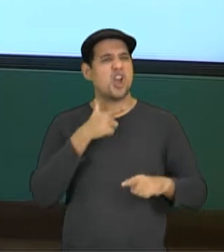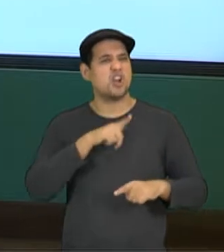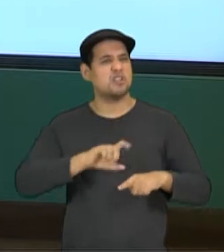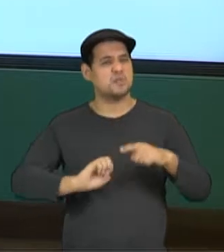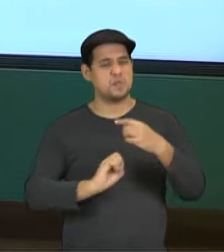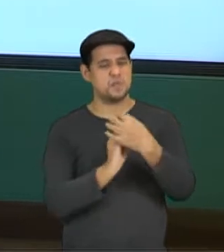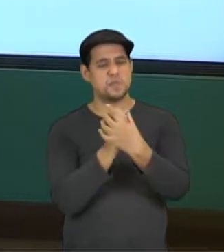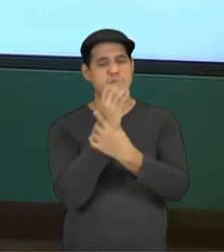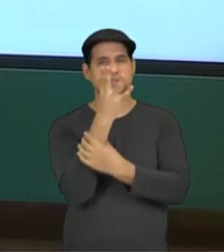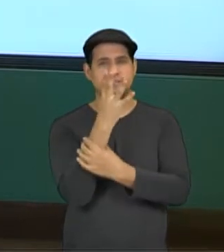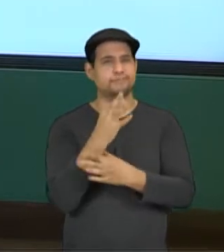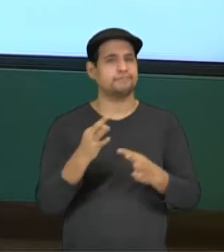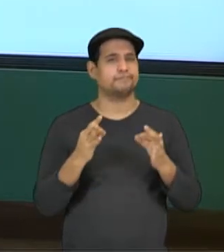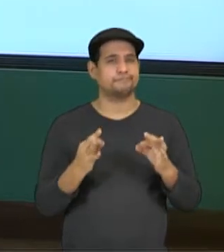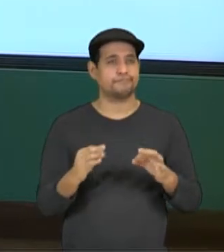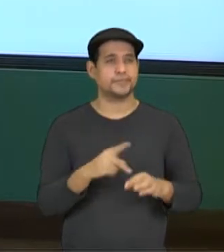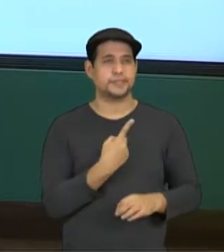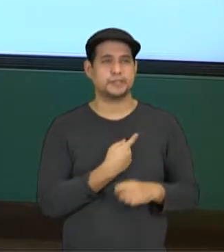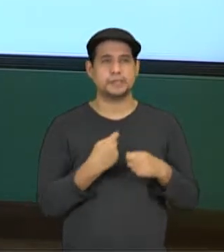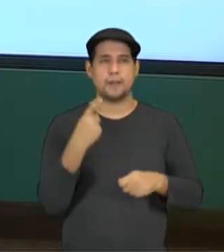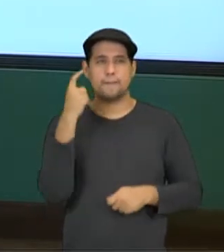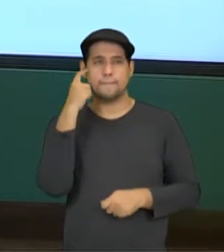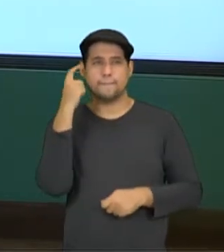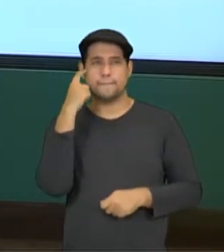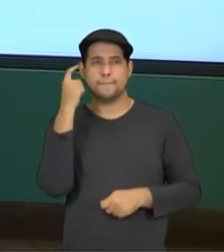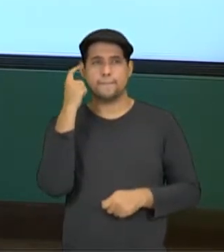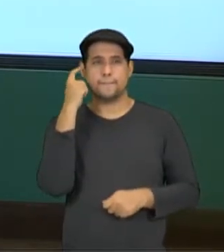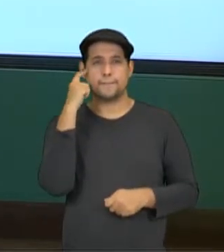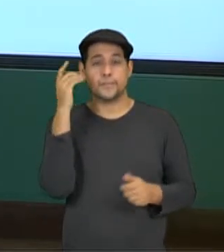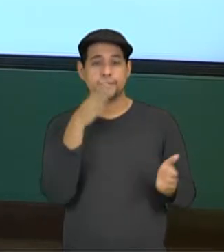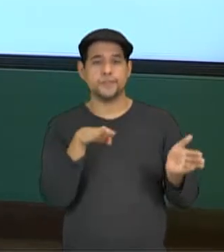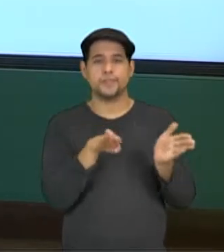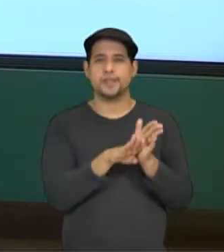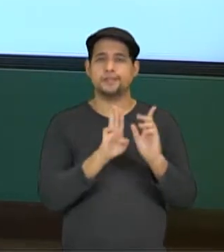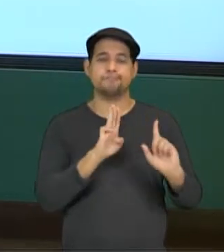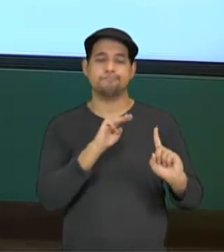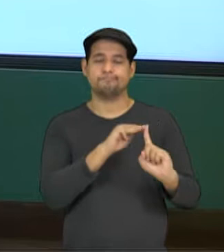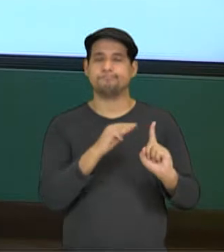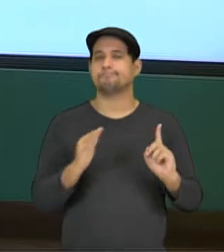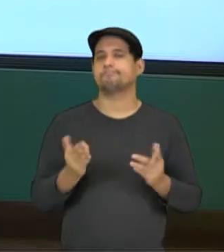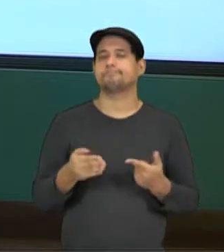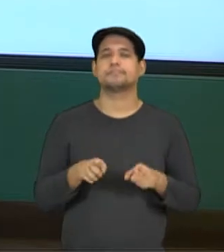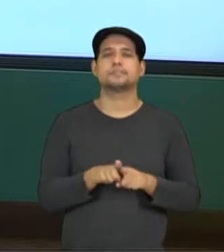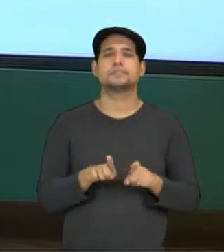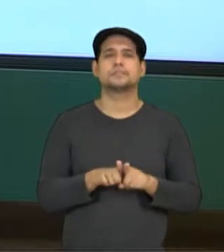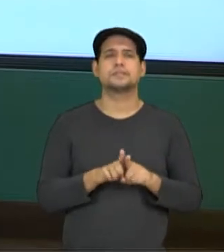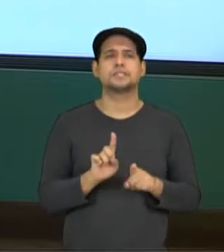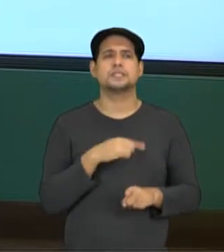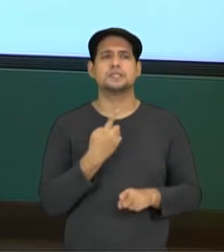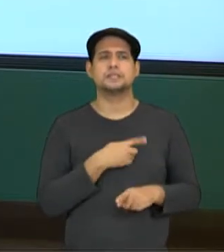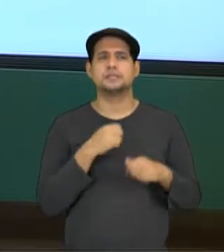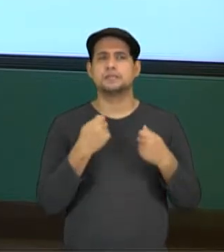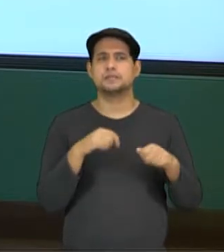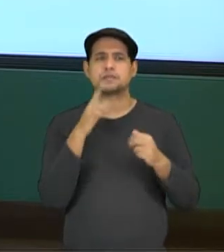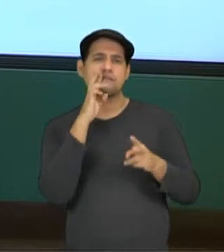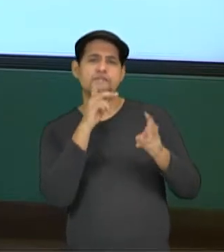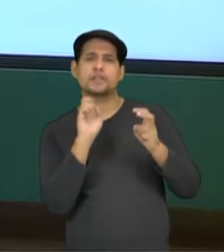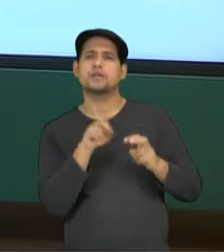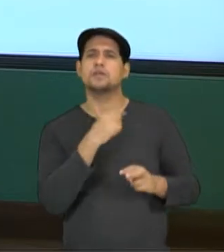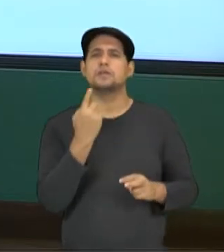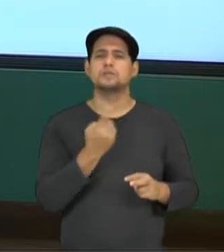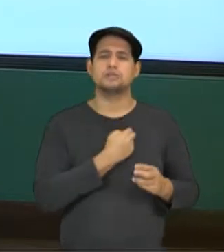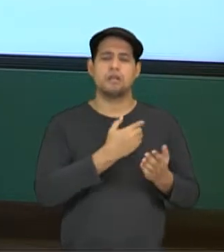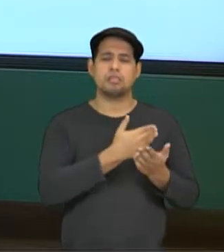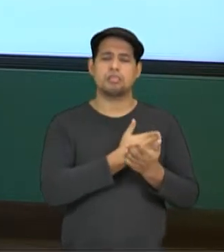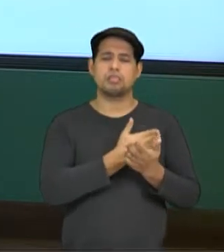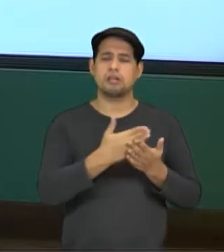consegue germinar ali. Então vamos pensar aí, quando a gente não alcança a nossa meta em um primeiro momento, vamos então rever o nosso